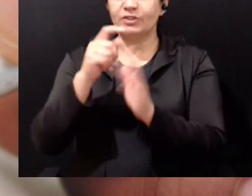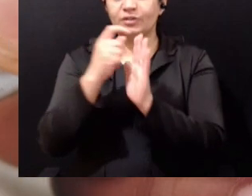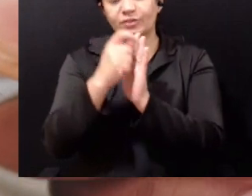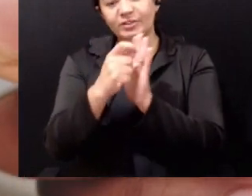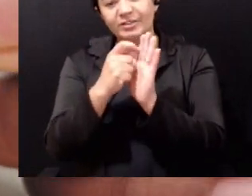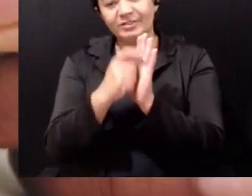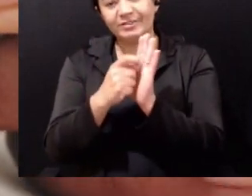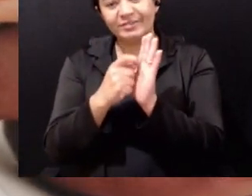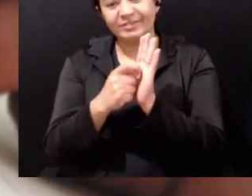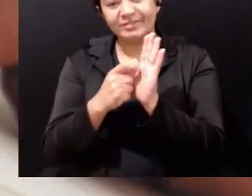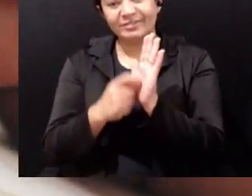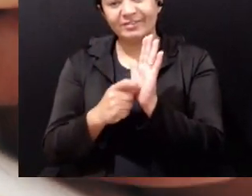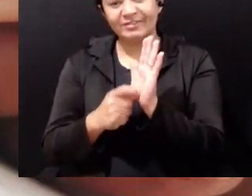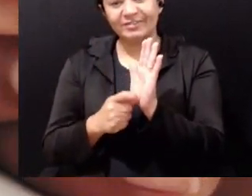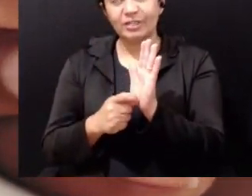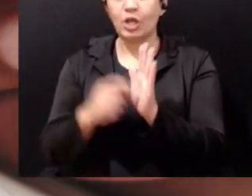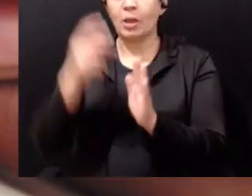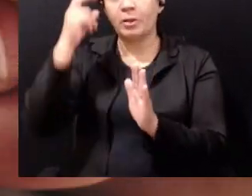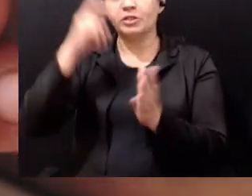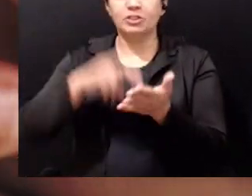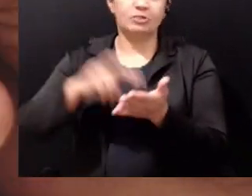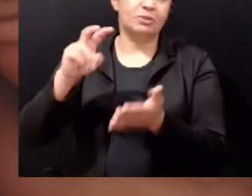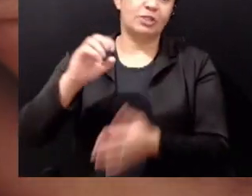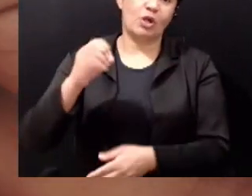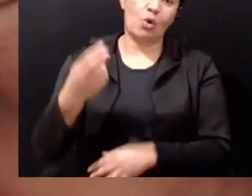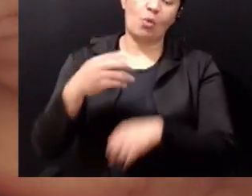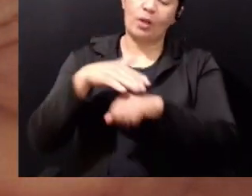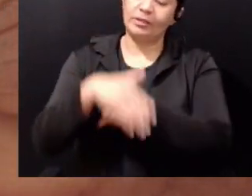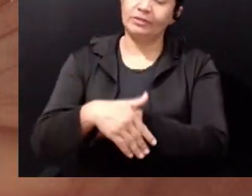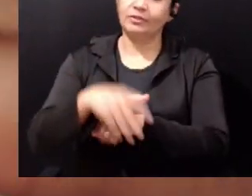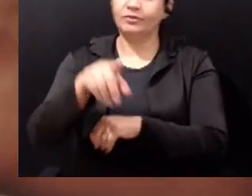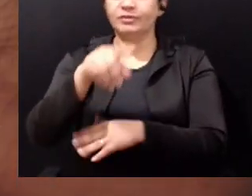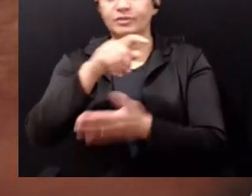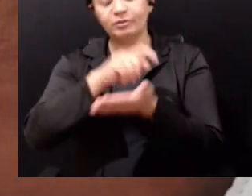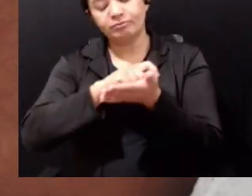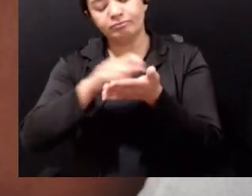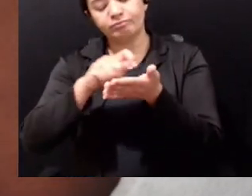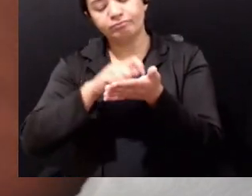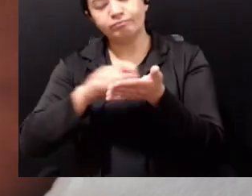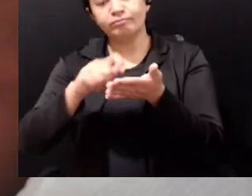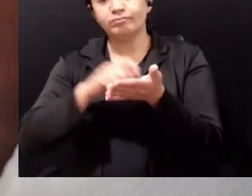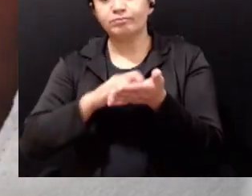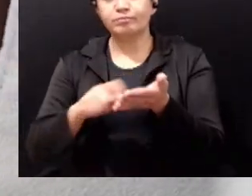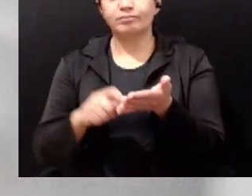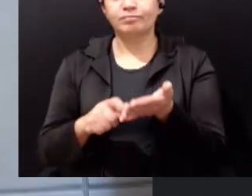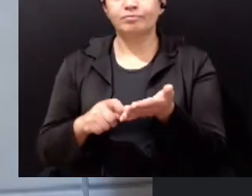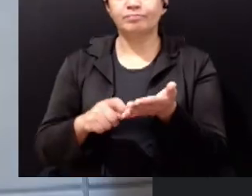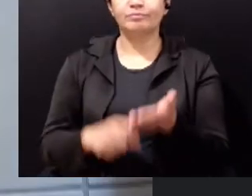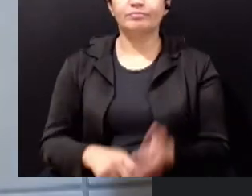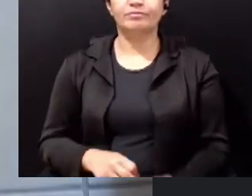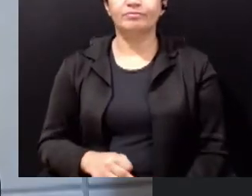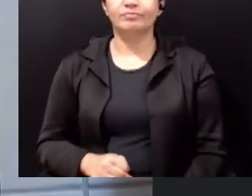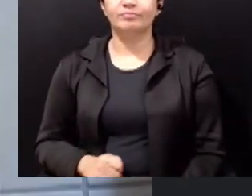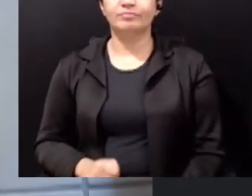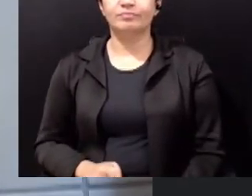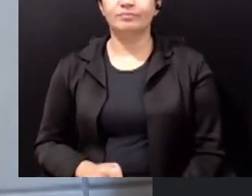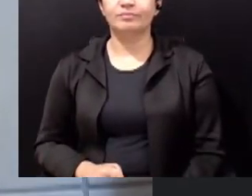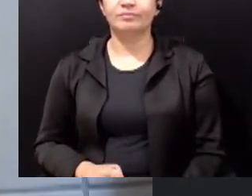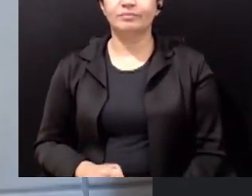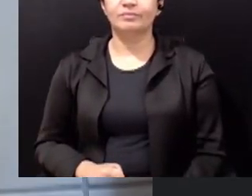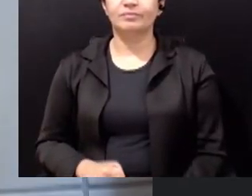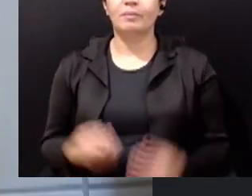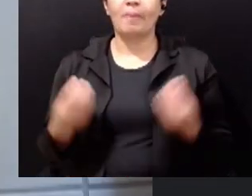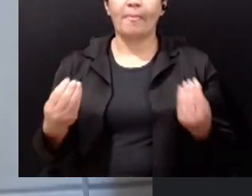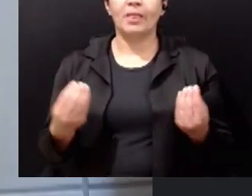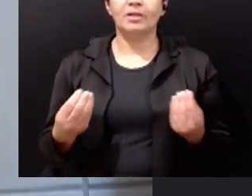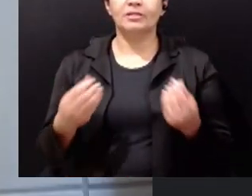mais adequado para você, ou de manhã ou à noite, né, para escrever, para colocar, para estar ali